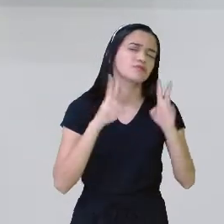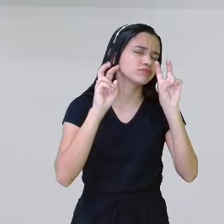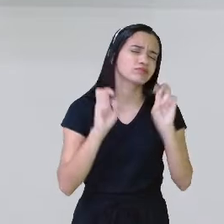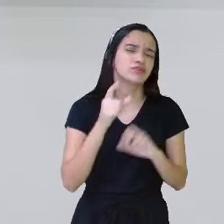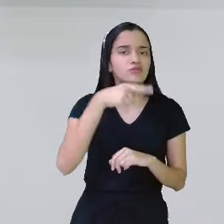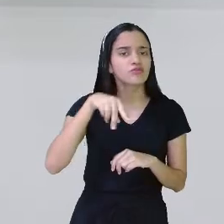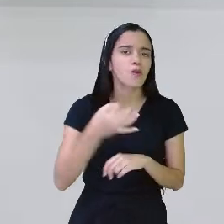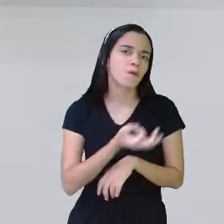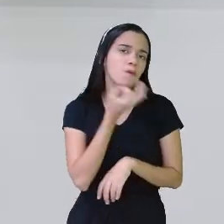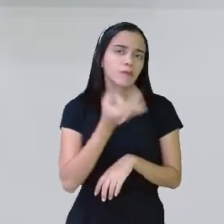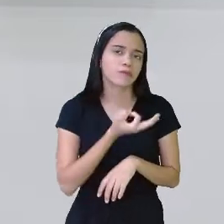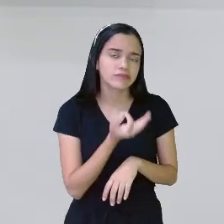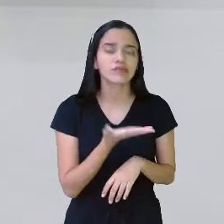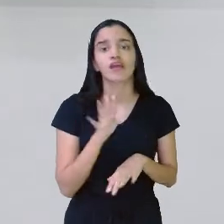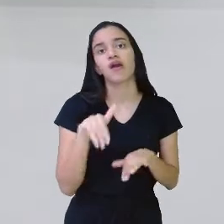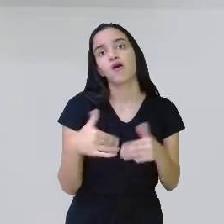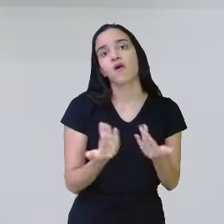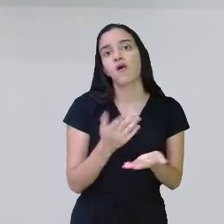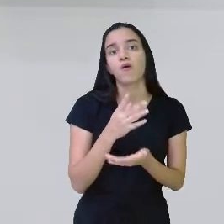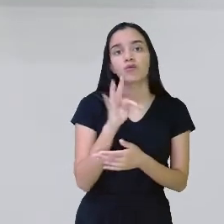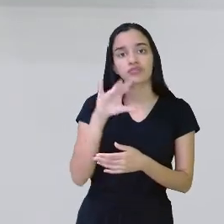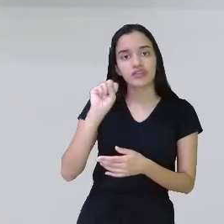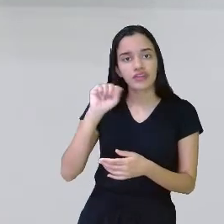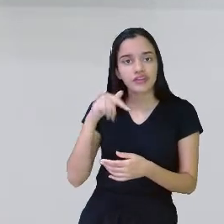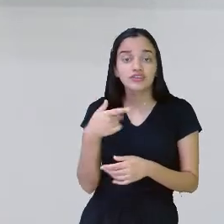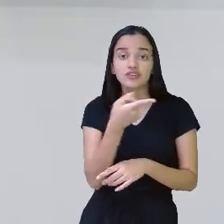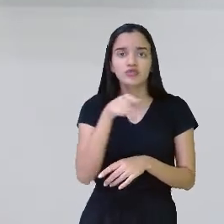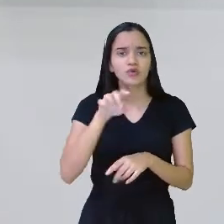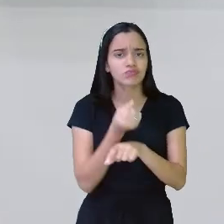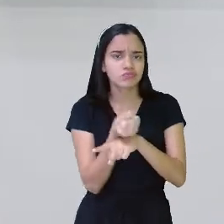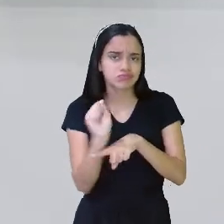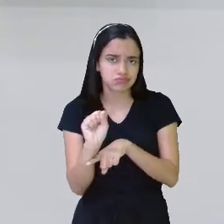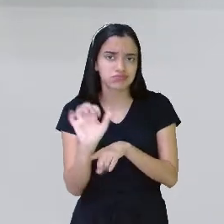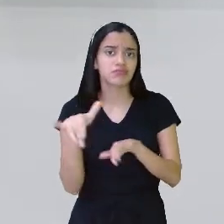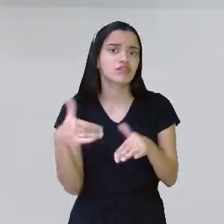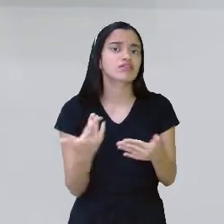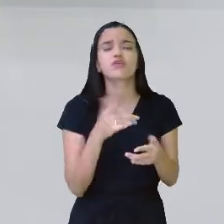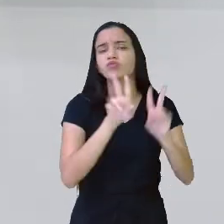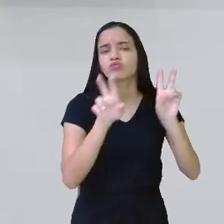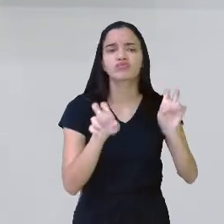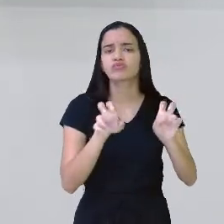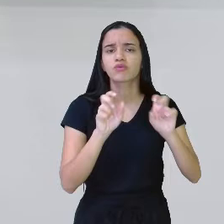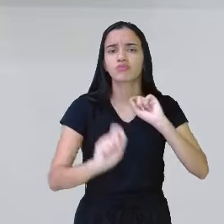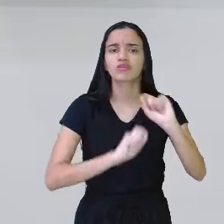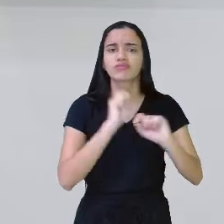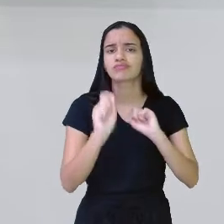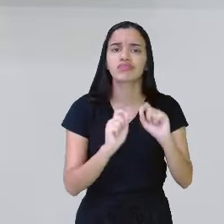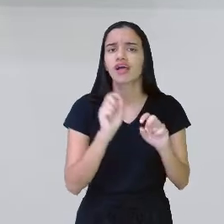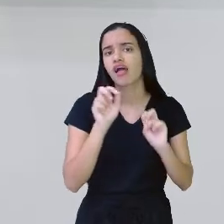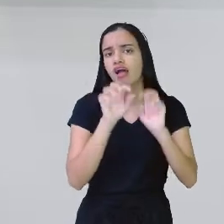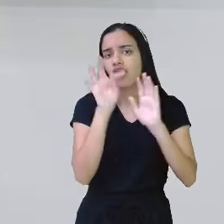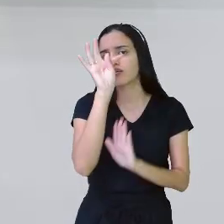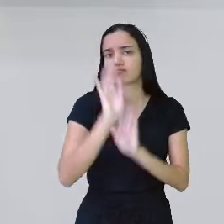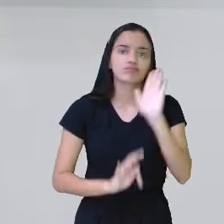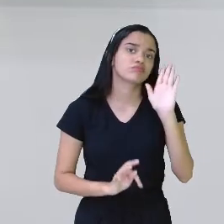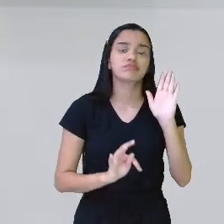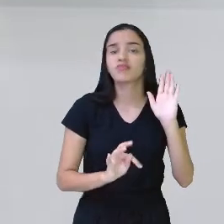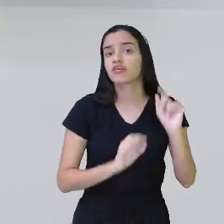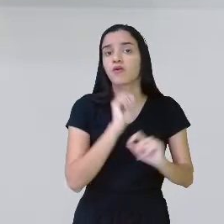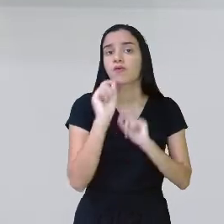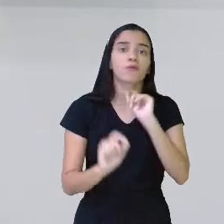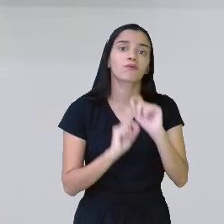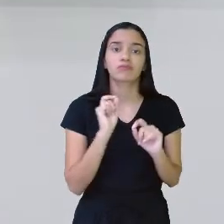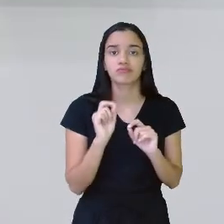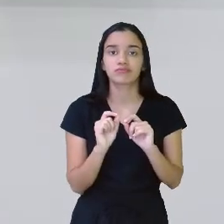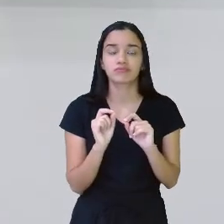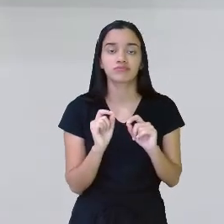você vai opinar? Qual tese você vai defender? Né? Sobre o que vai gerar o seu texto, vai girar em torno de